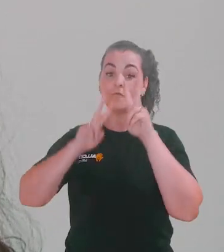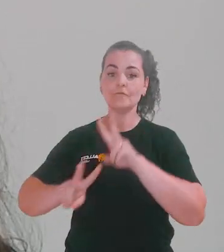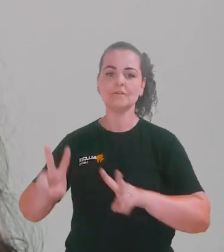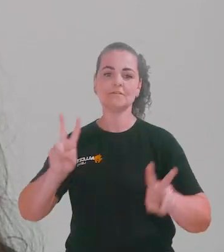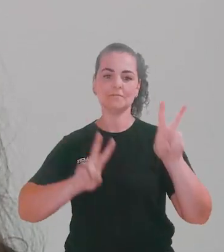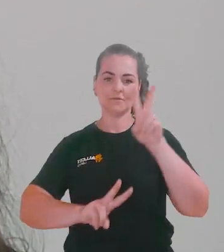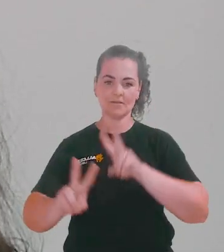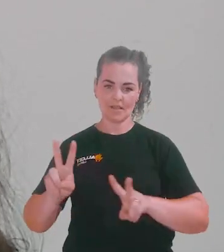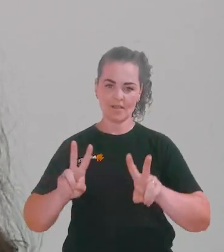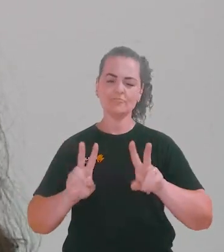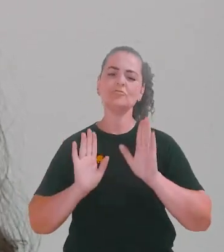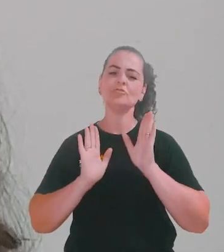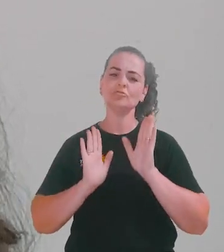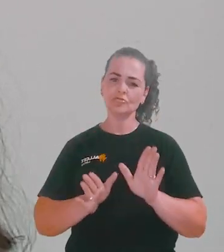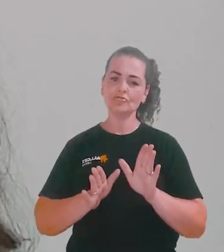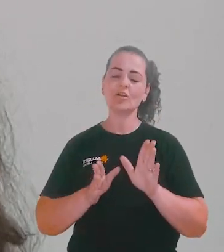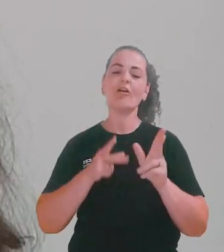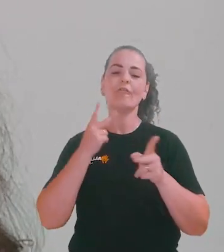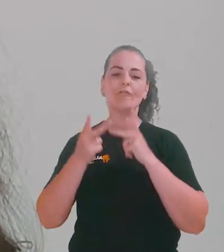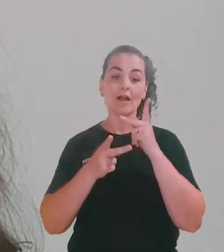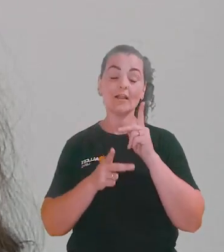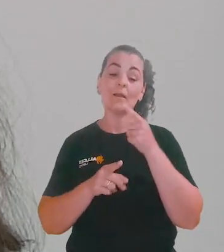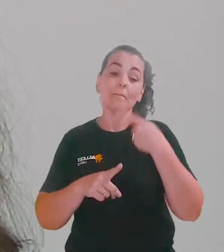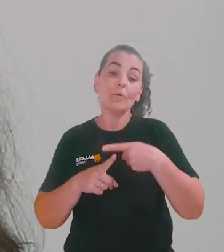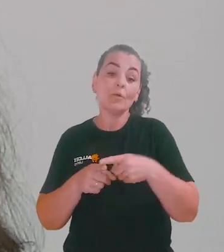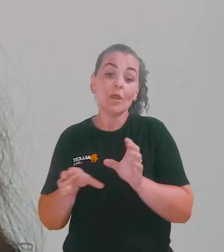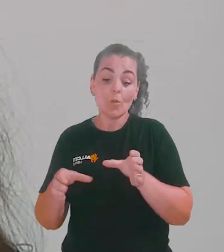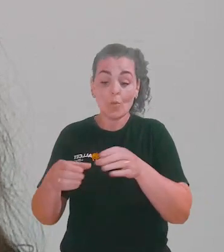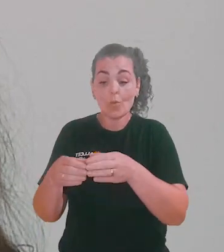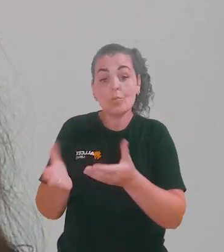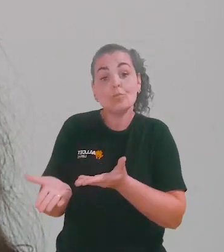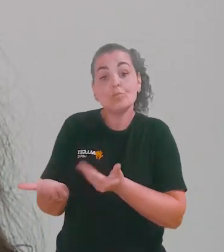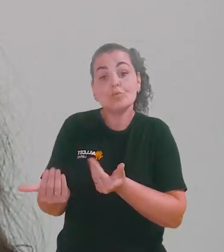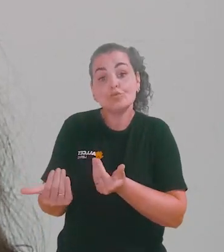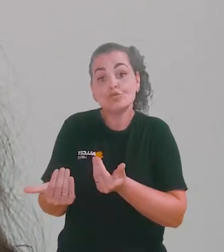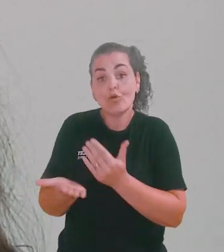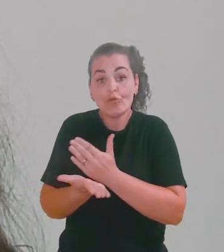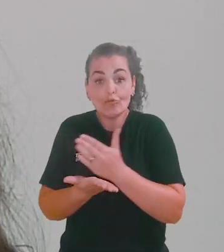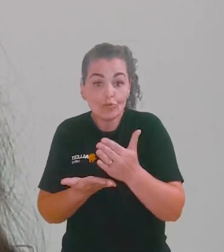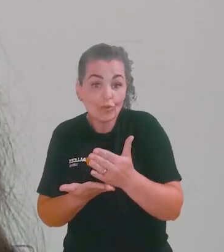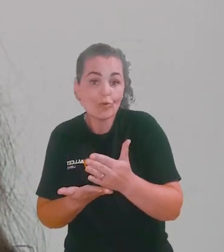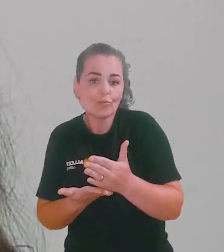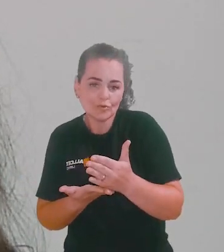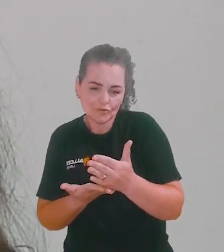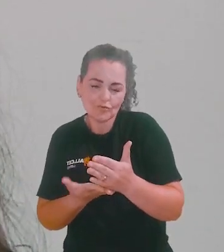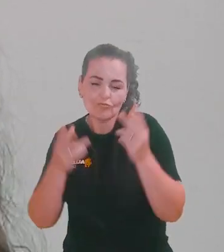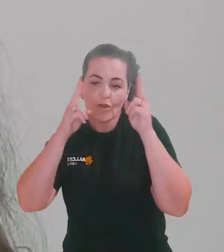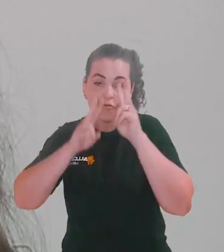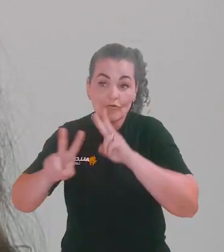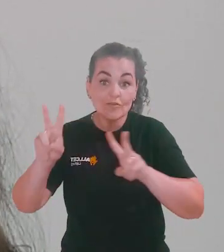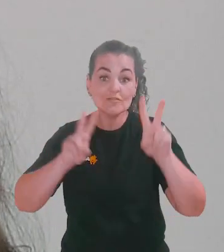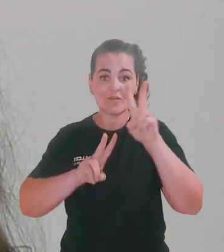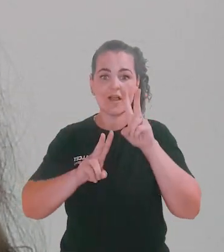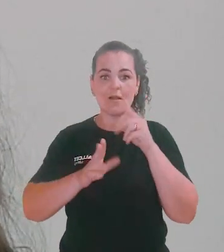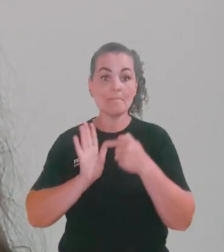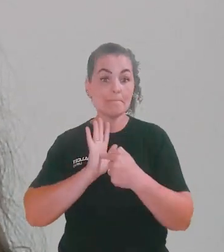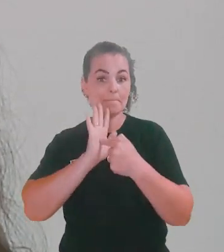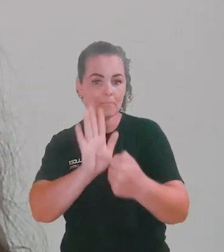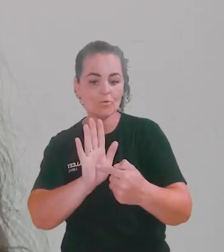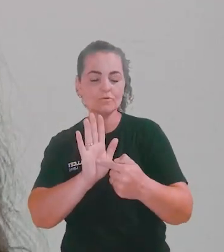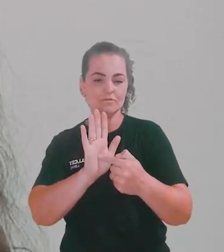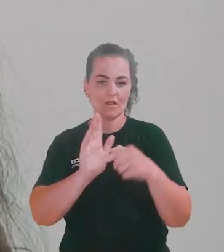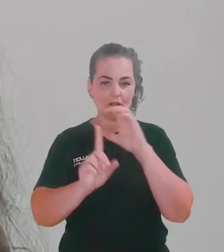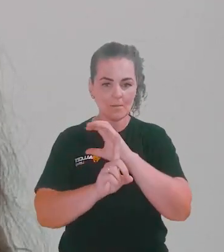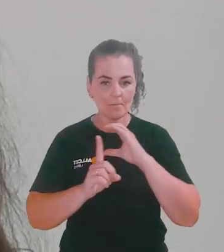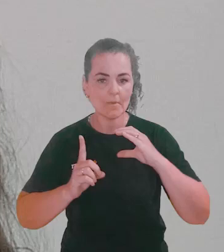a visibilidade mesmo, até por essa questão que eu comentei de ser um núcleo jovem, Então a gente quer dar visibilidade para o núcleo, mostrar